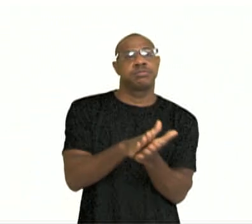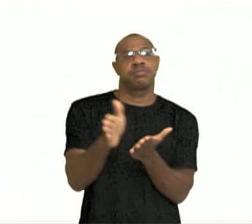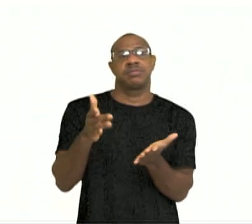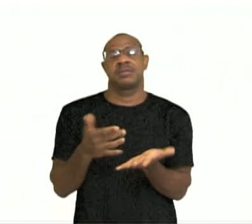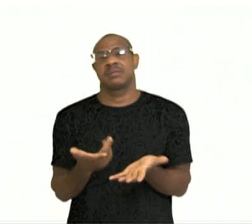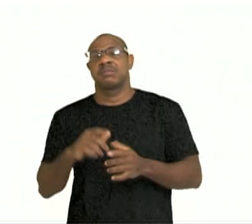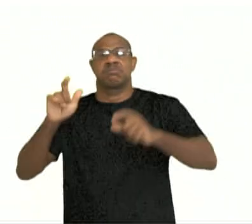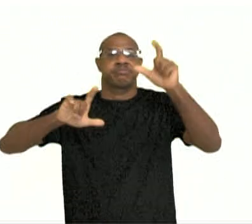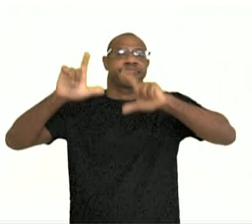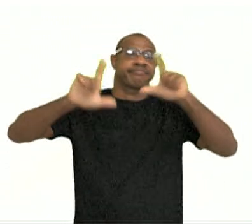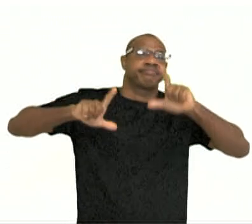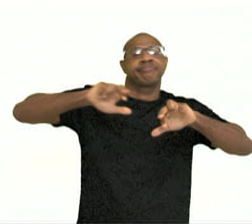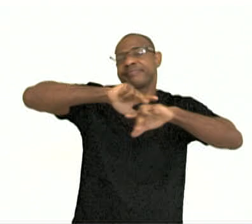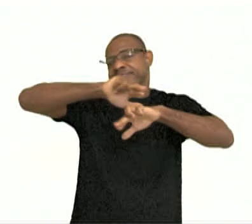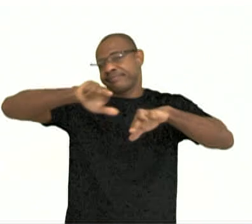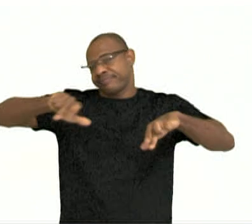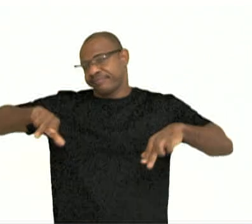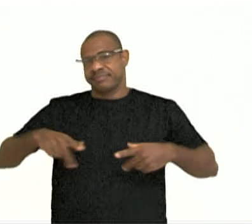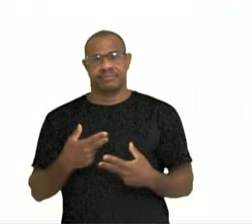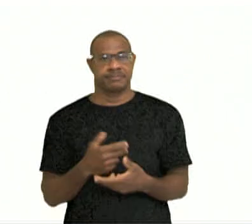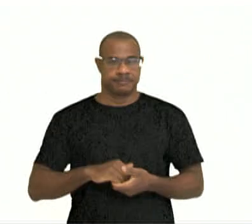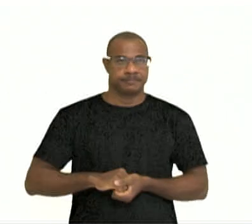televisivos, radiofônicos e digitais.